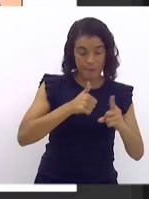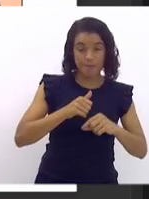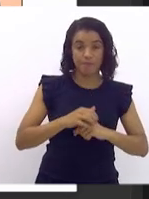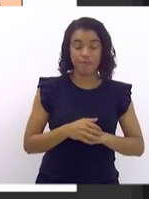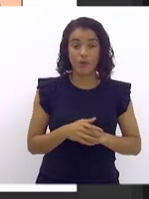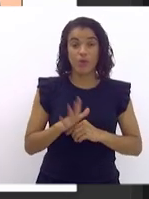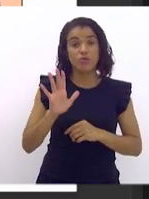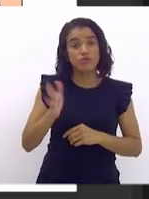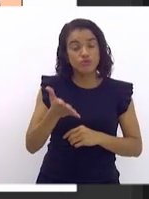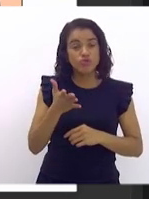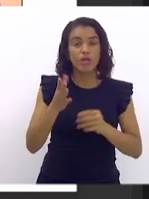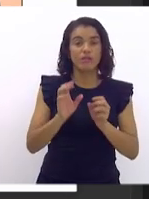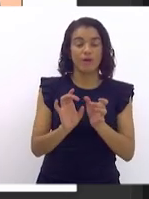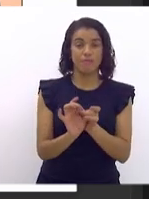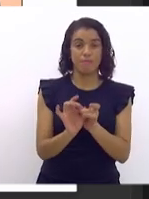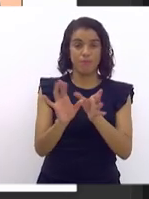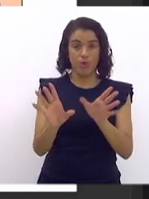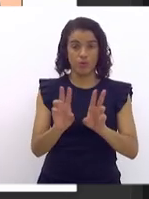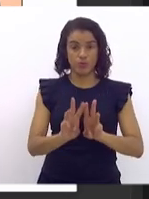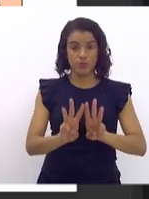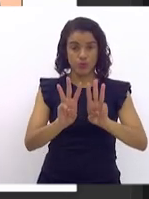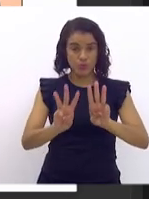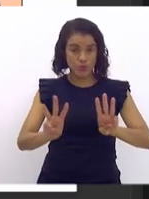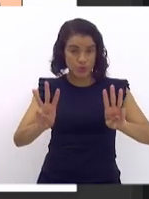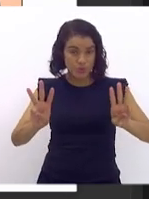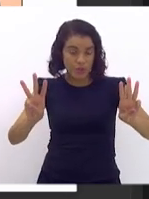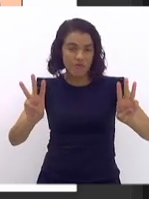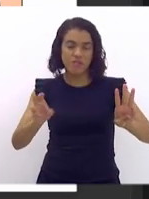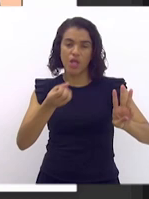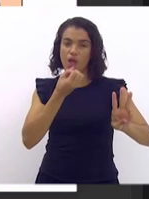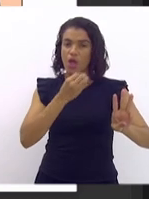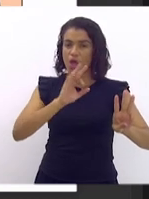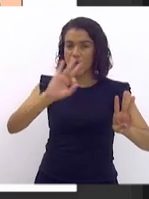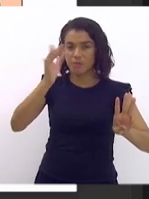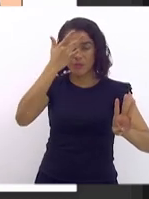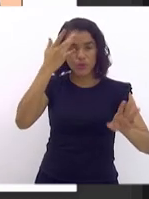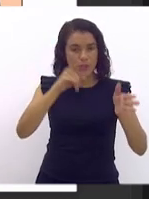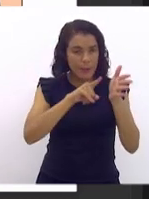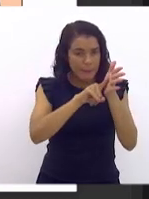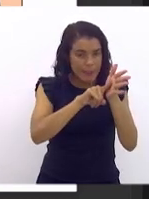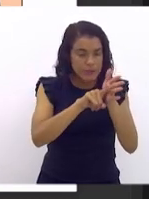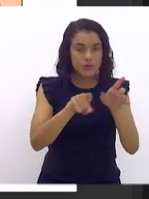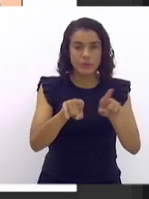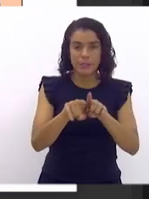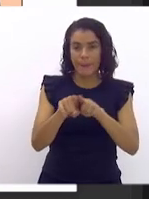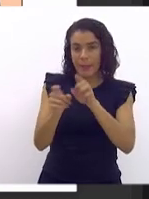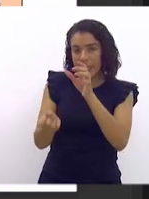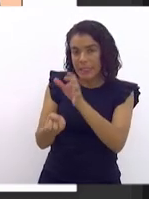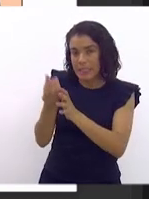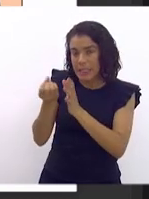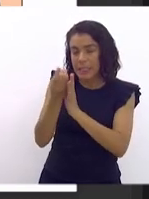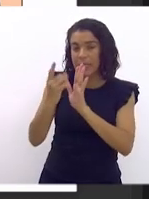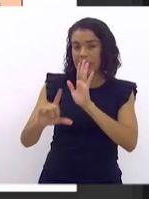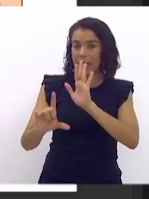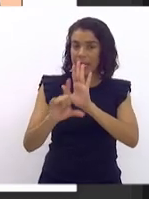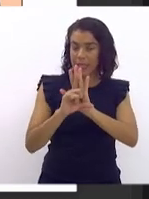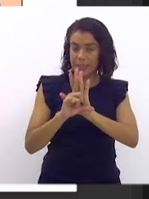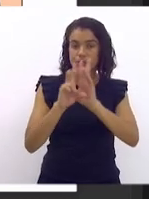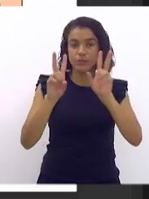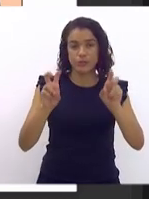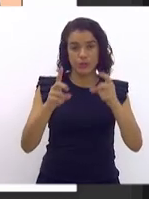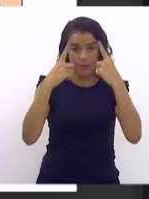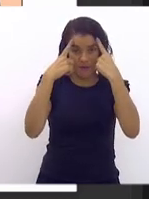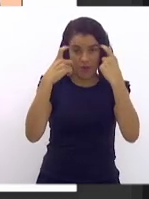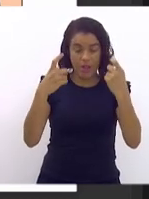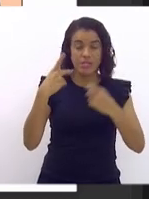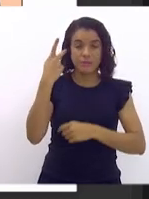estiverem disponibilizados no nosso site, vão ser de grande valia para quem pesquisa e para quem produz leis sobre violência